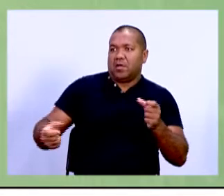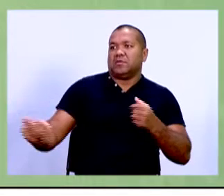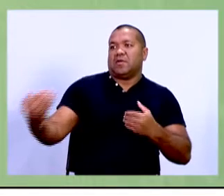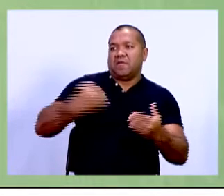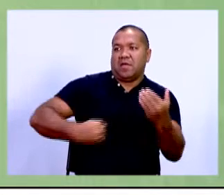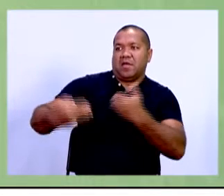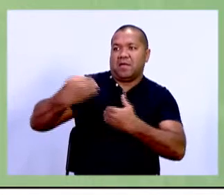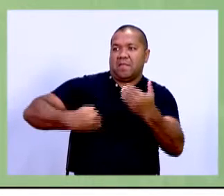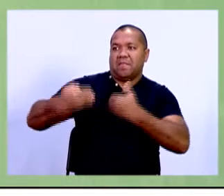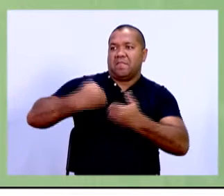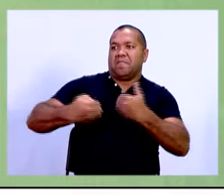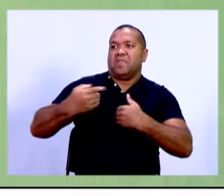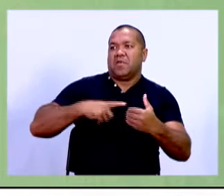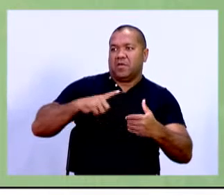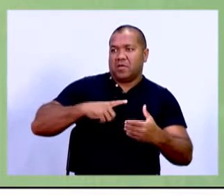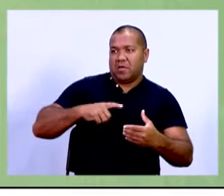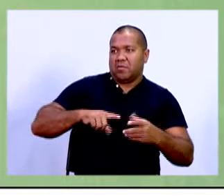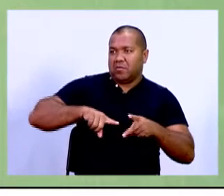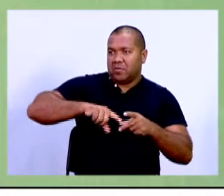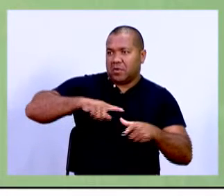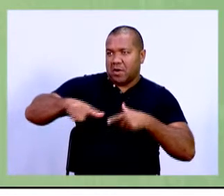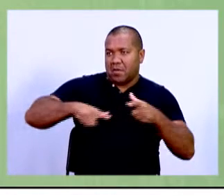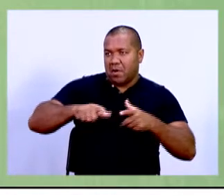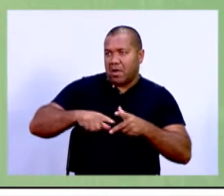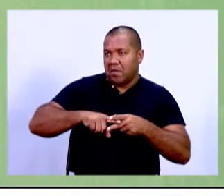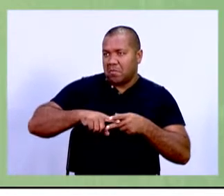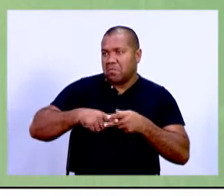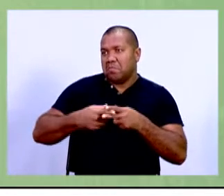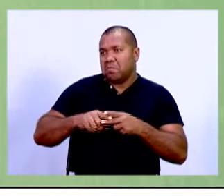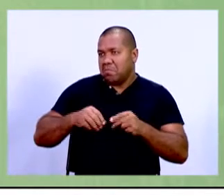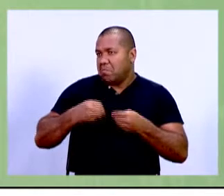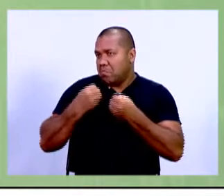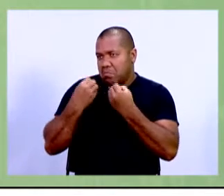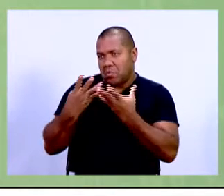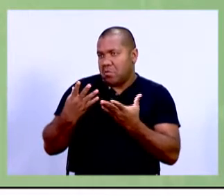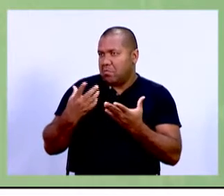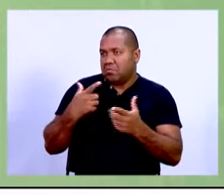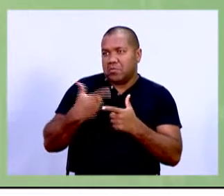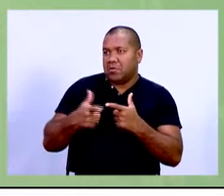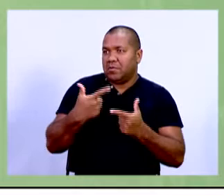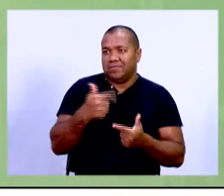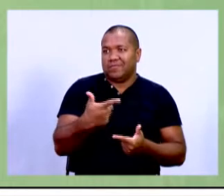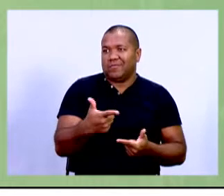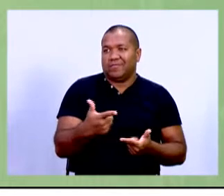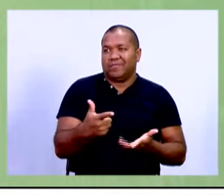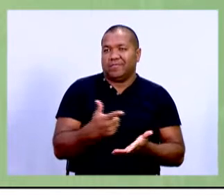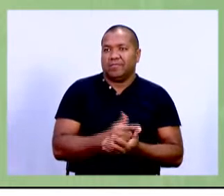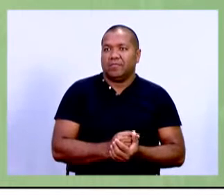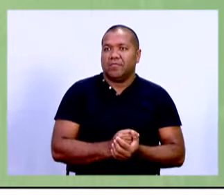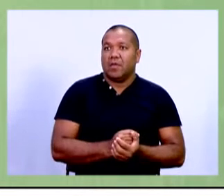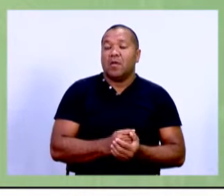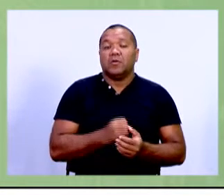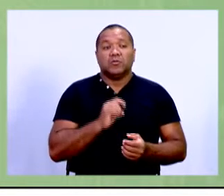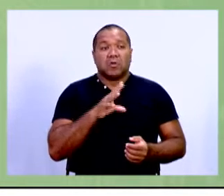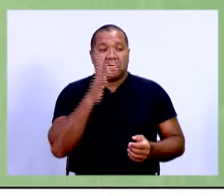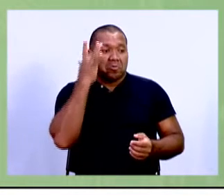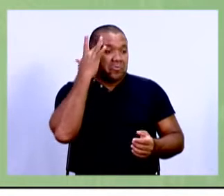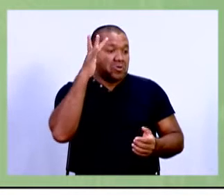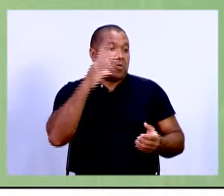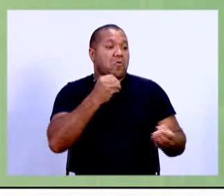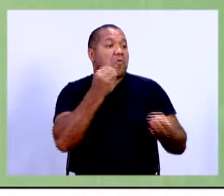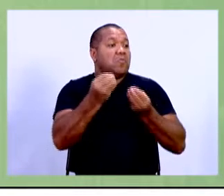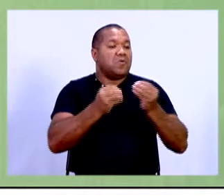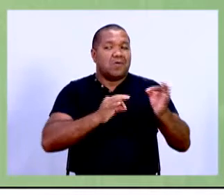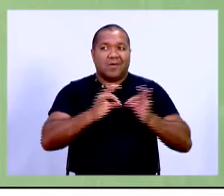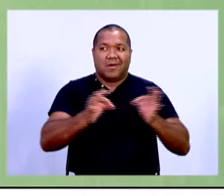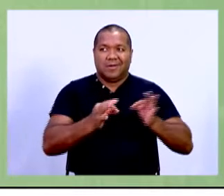os clientes chegam, eu tenho uma boa remessa, não tenho problema quanto a isso. Porém, eu não estou sabendo organizar